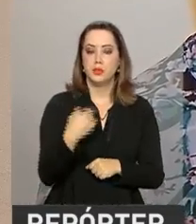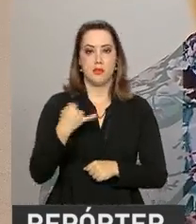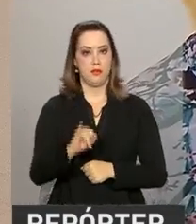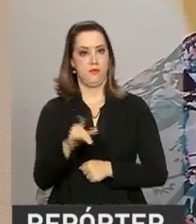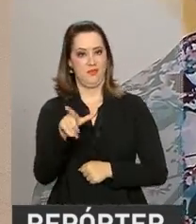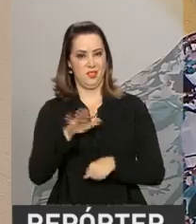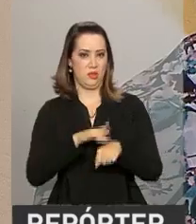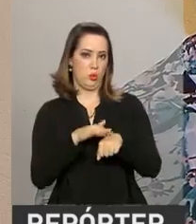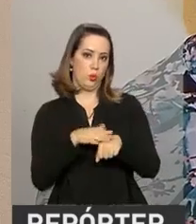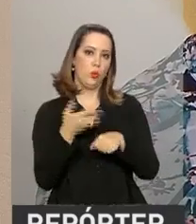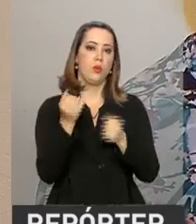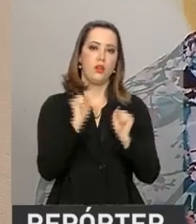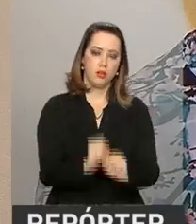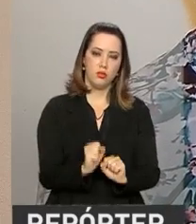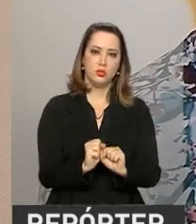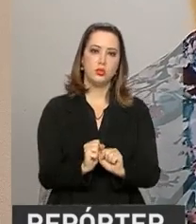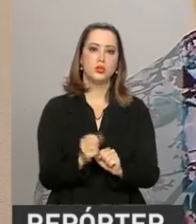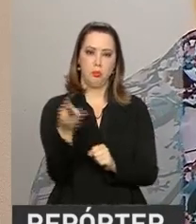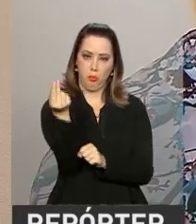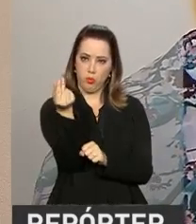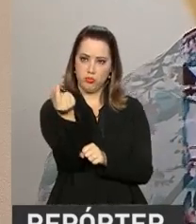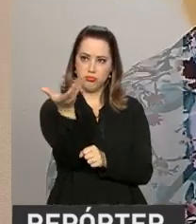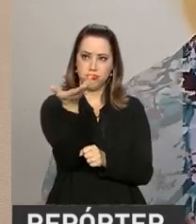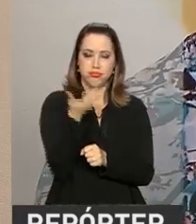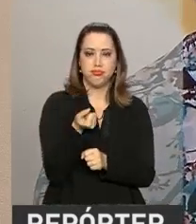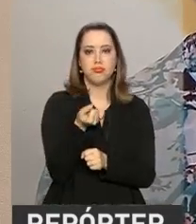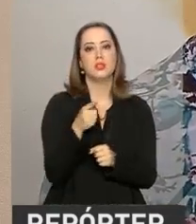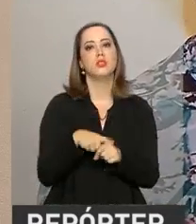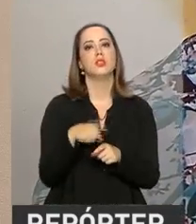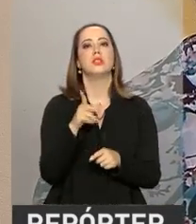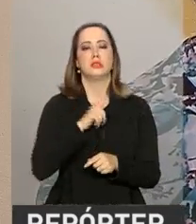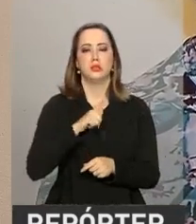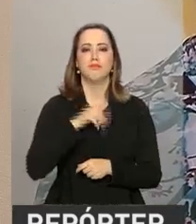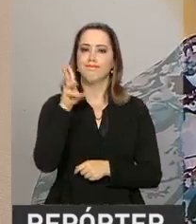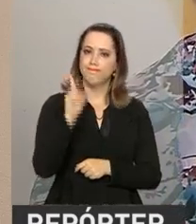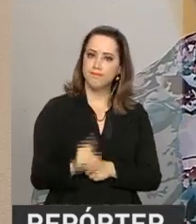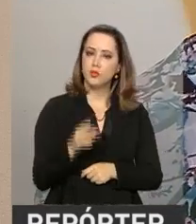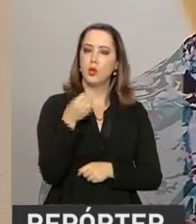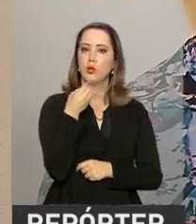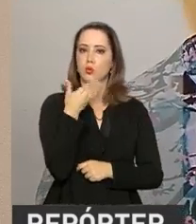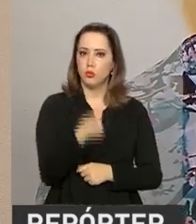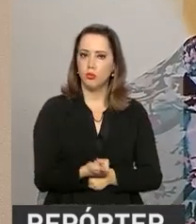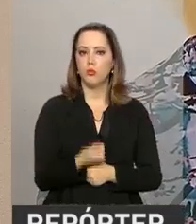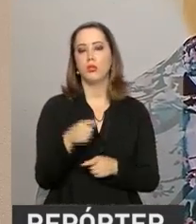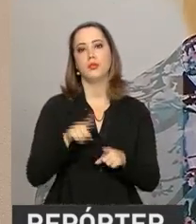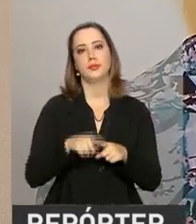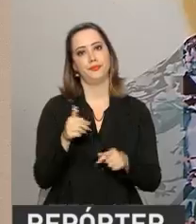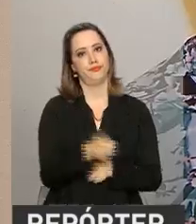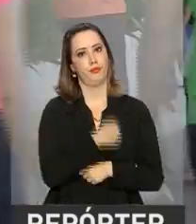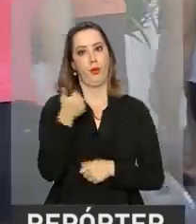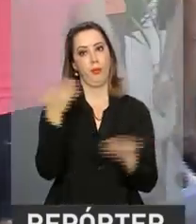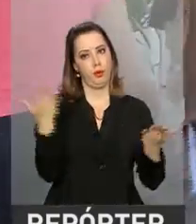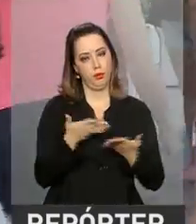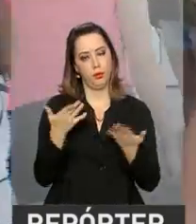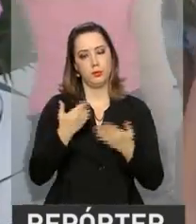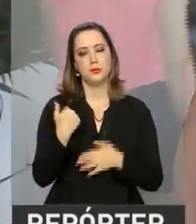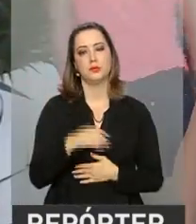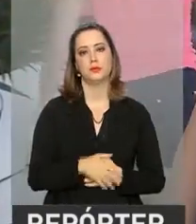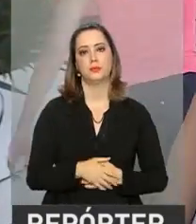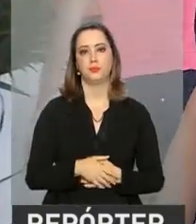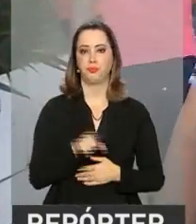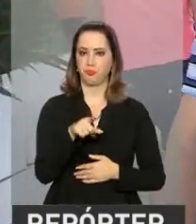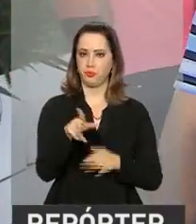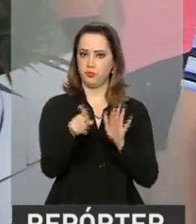poder ficar encostado então tem muitas garantias boas né que melhorou bastante pra gente né a PEC